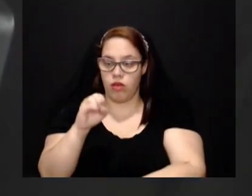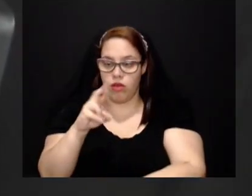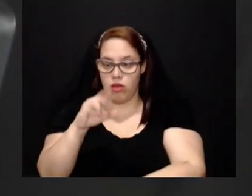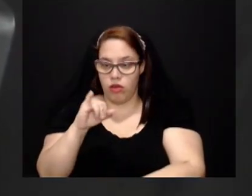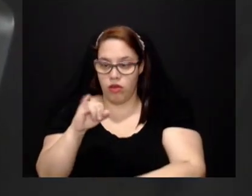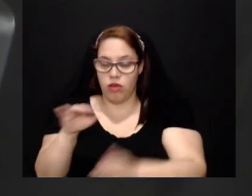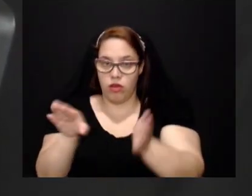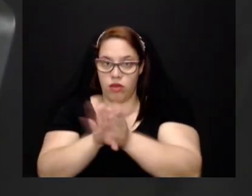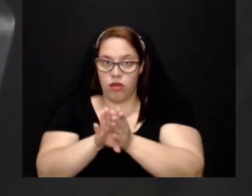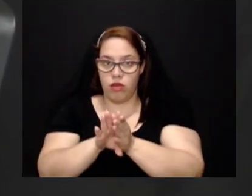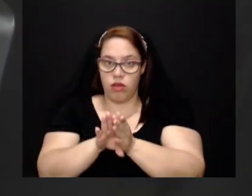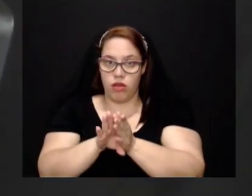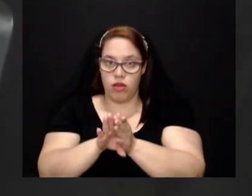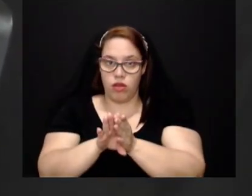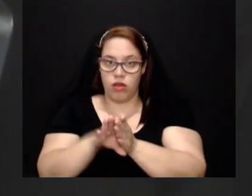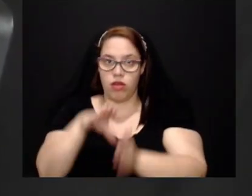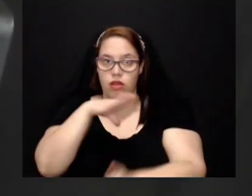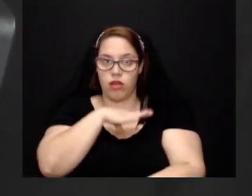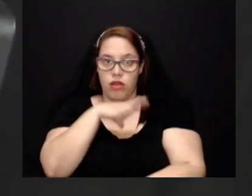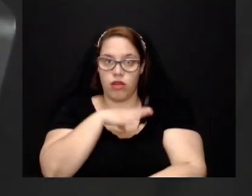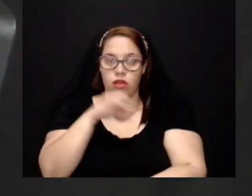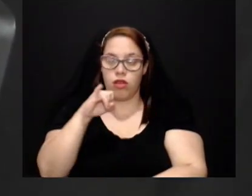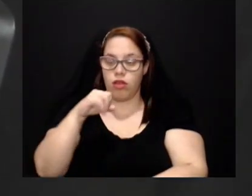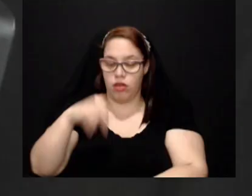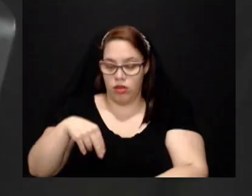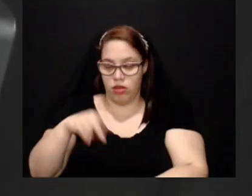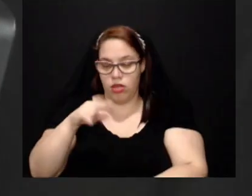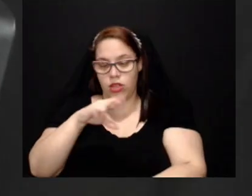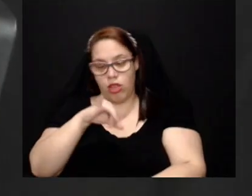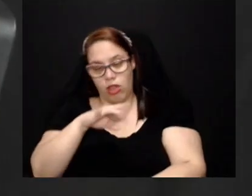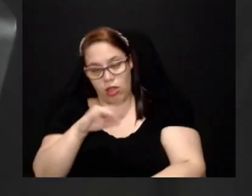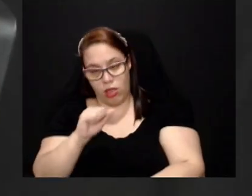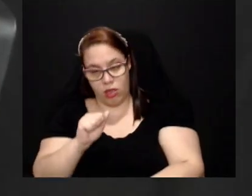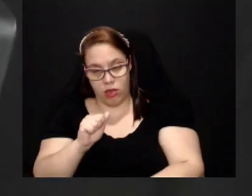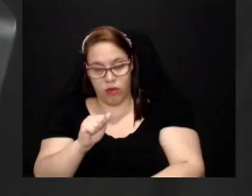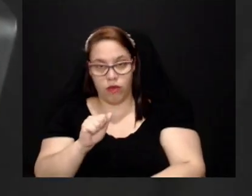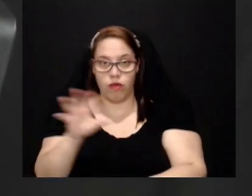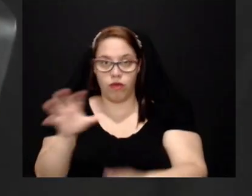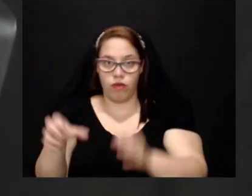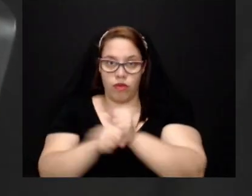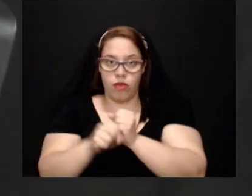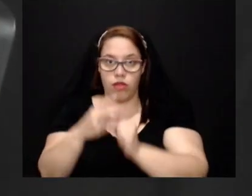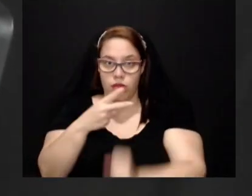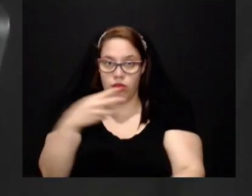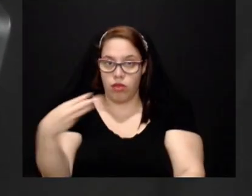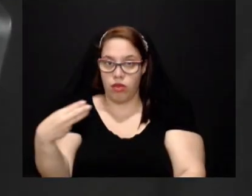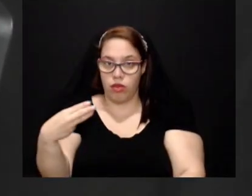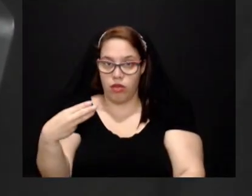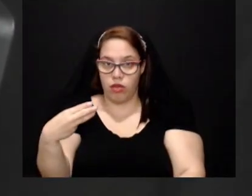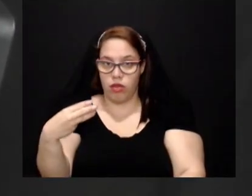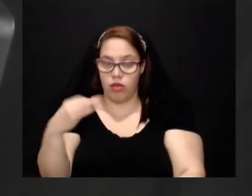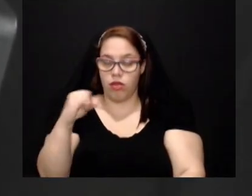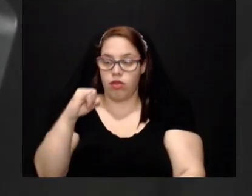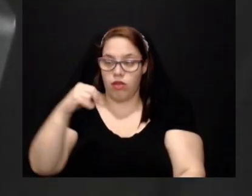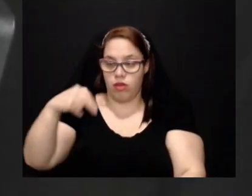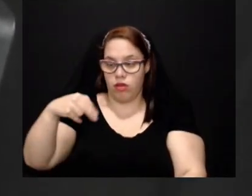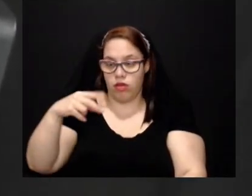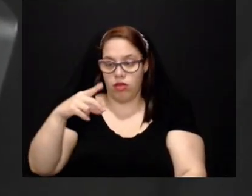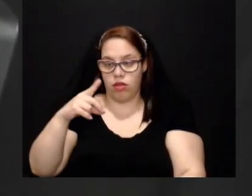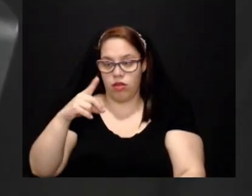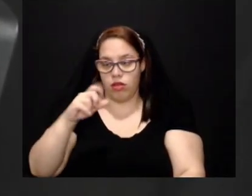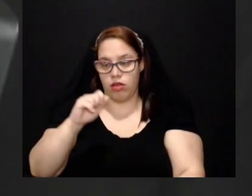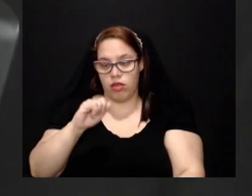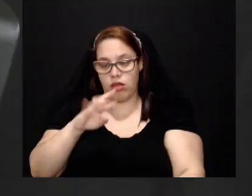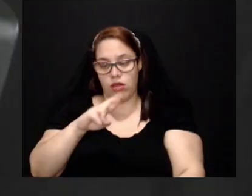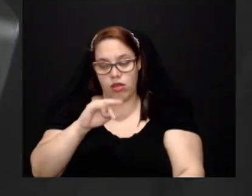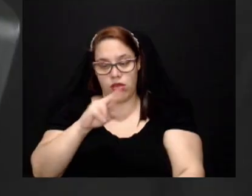no município de Indaiatuba. Então eu estou para completar 23 anos em Indaiatuba e vou